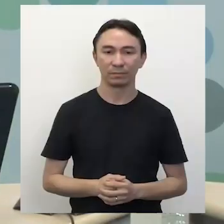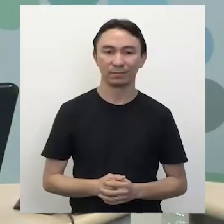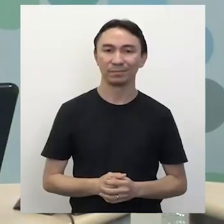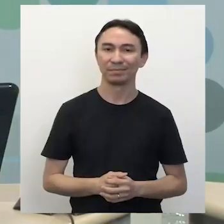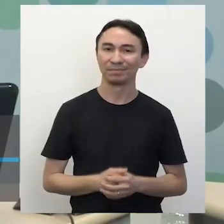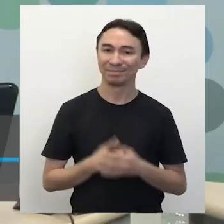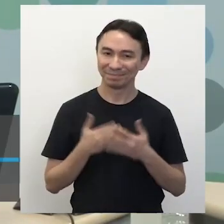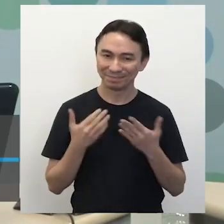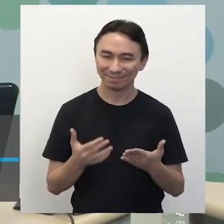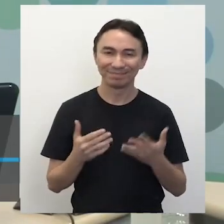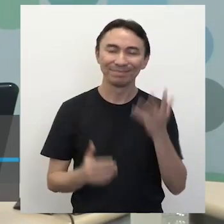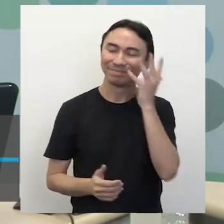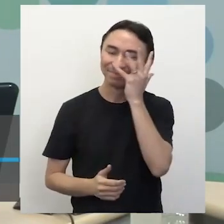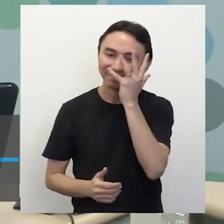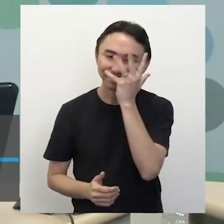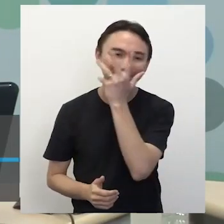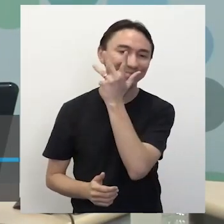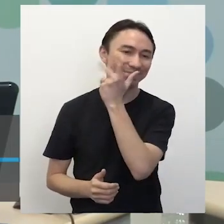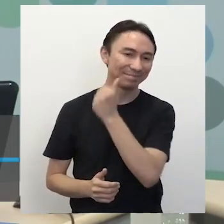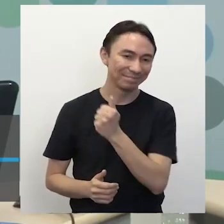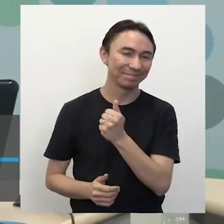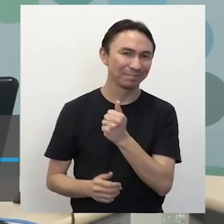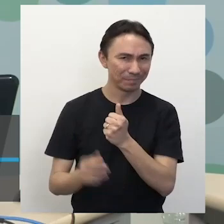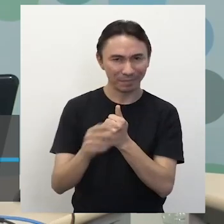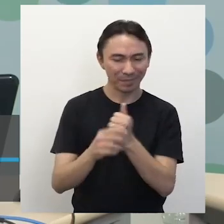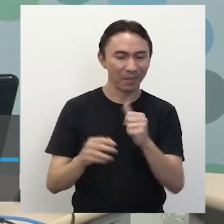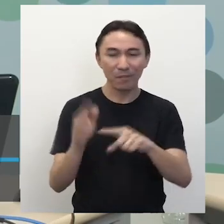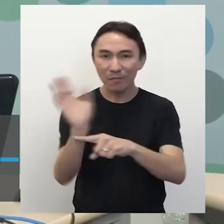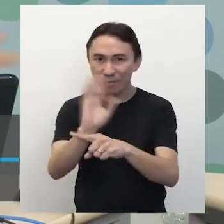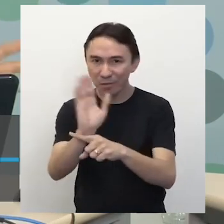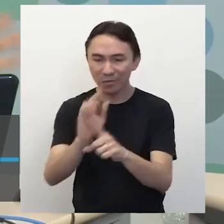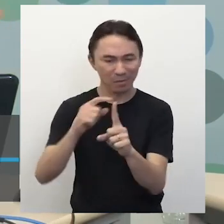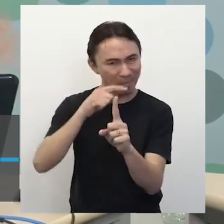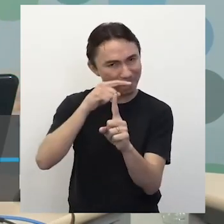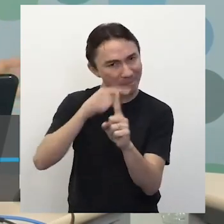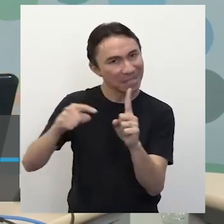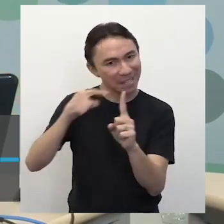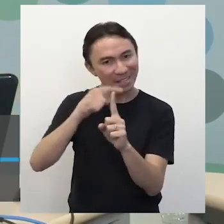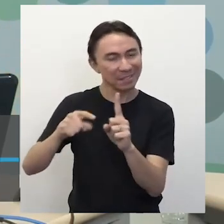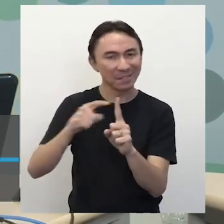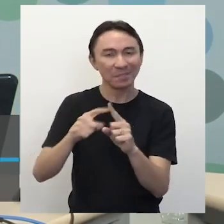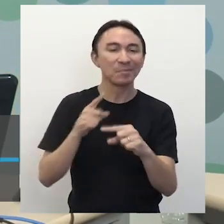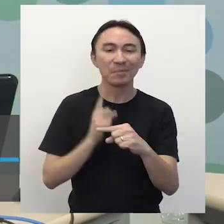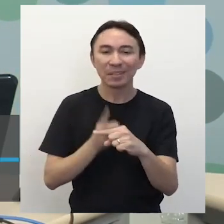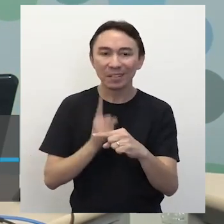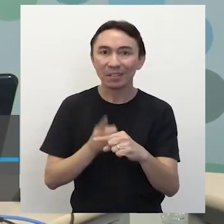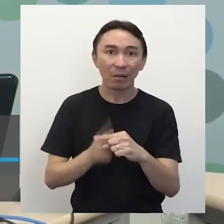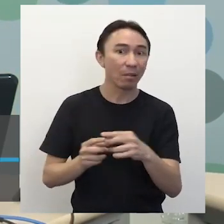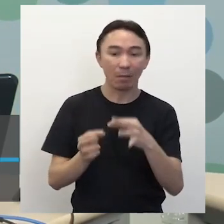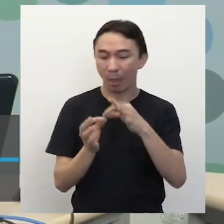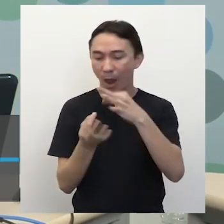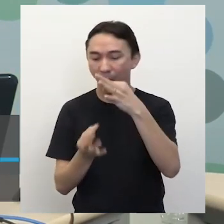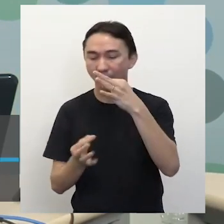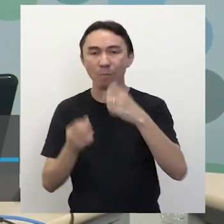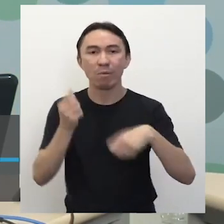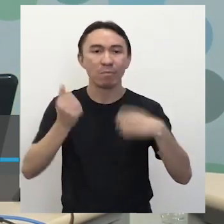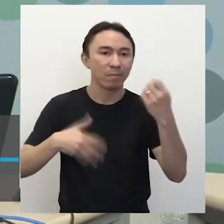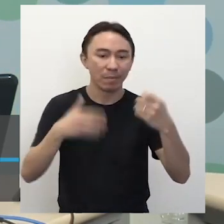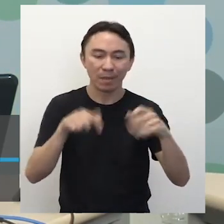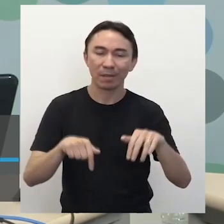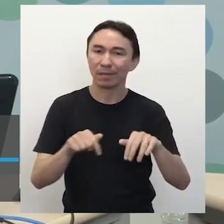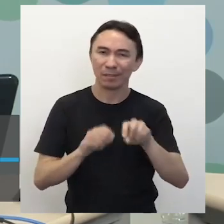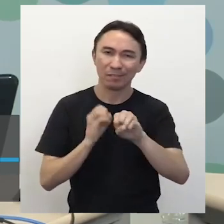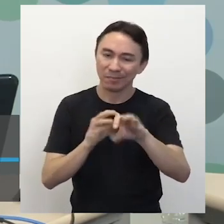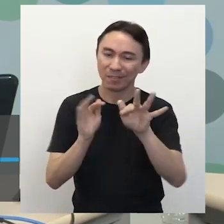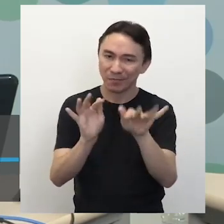Ai, que lindo! A gente parou na metade do vídeo, porque sempre a gente fala bastante, a aula já está se encerrando. Mas aí é bem legal